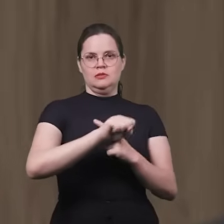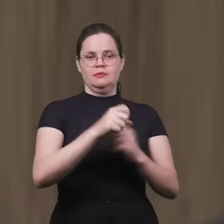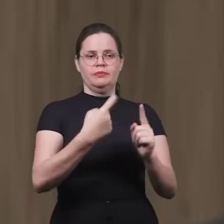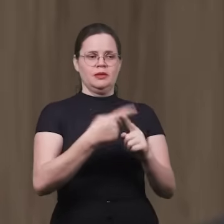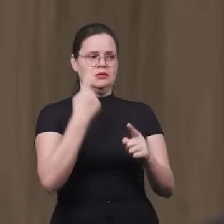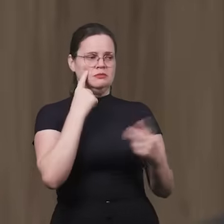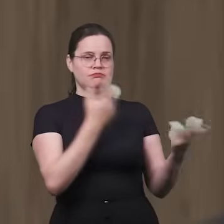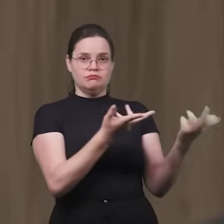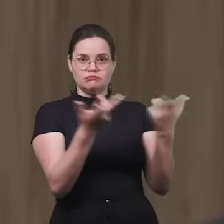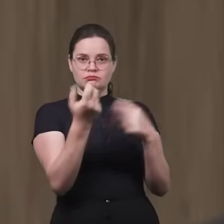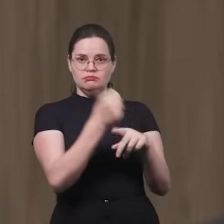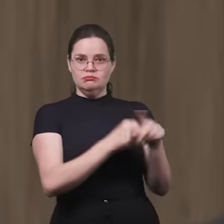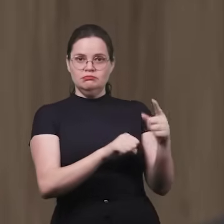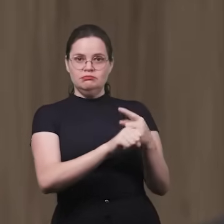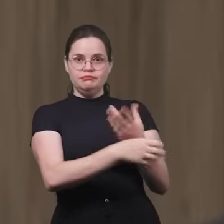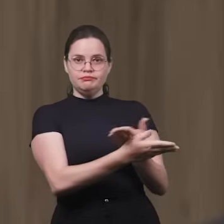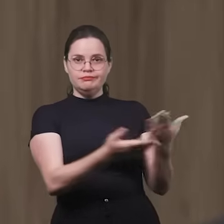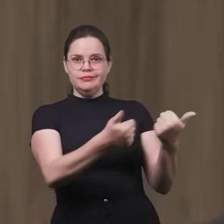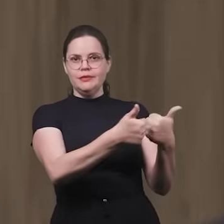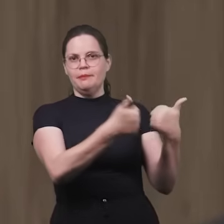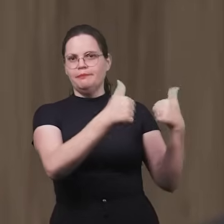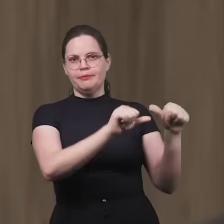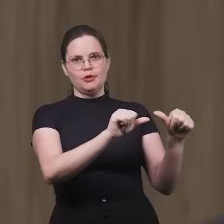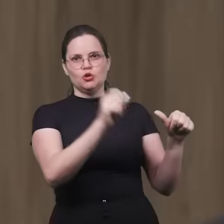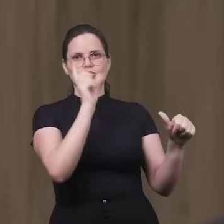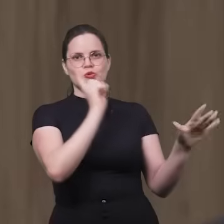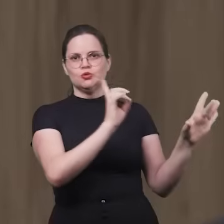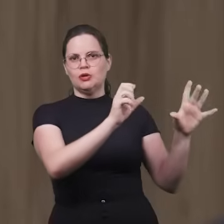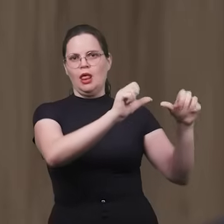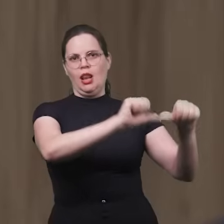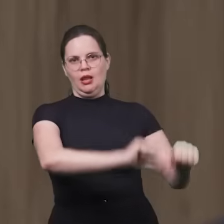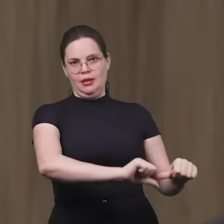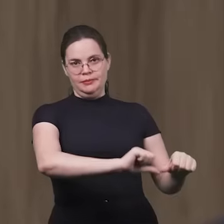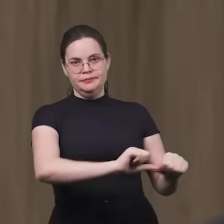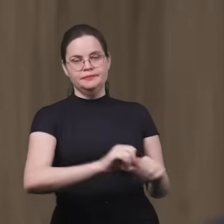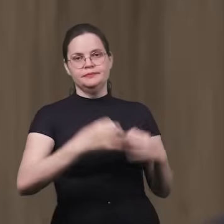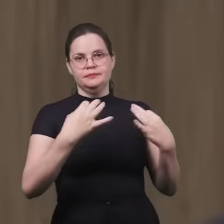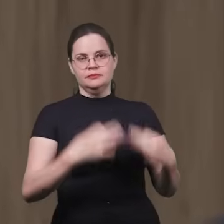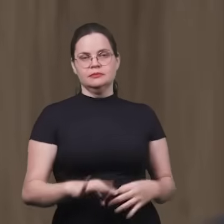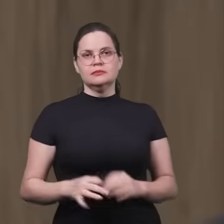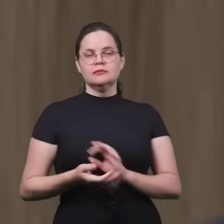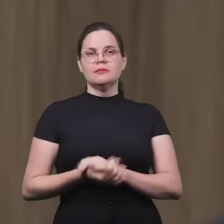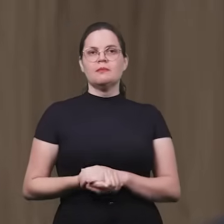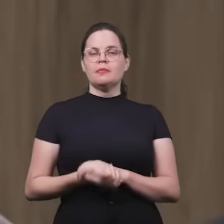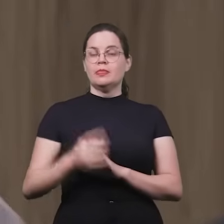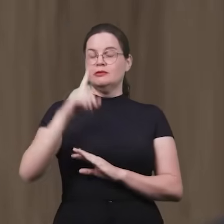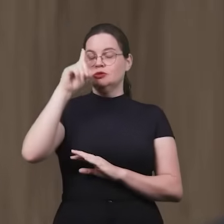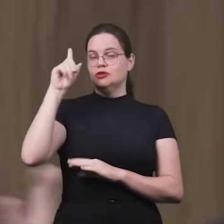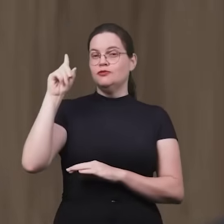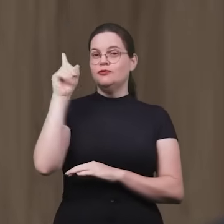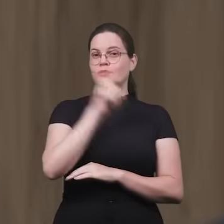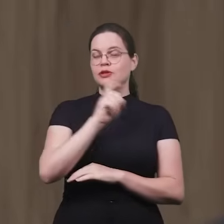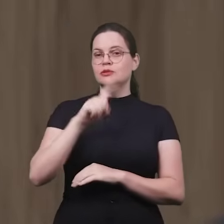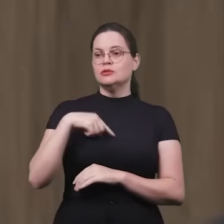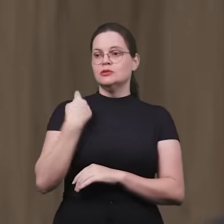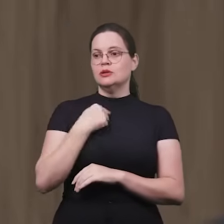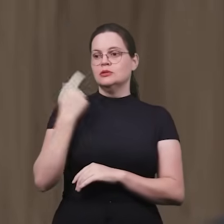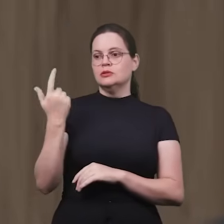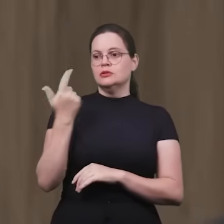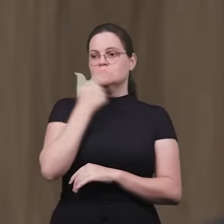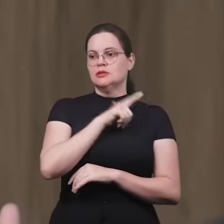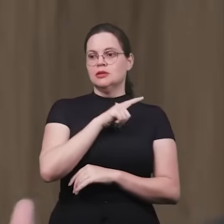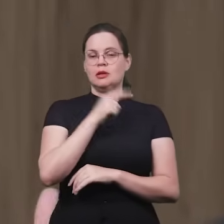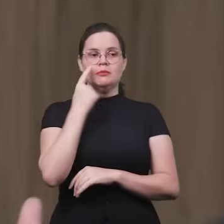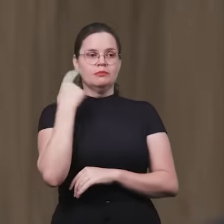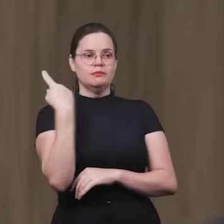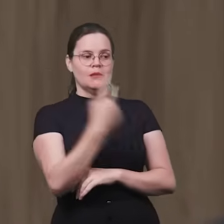nossa sociedade é uma sociedade que tá indo de mal a pior. Então, é muito difícil a gente encontrar